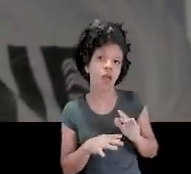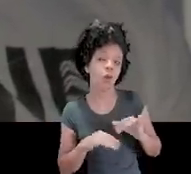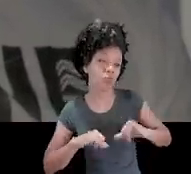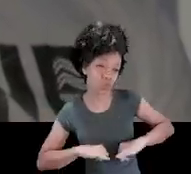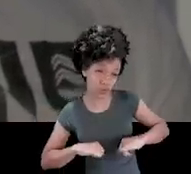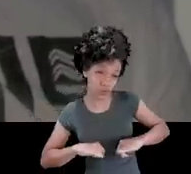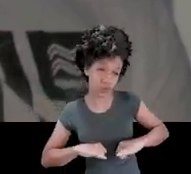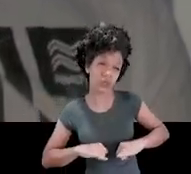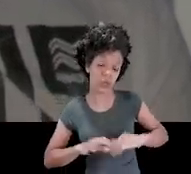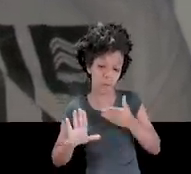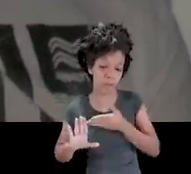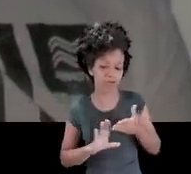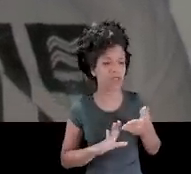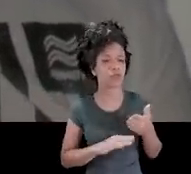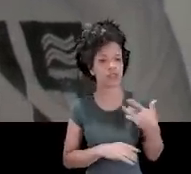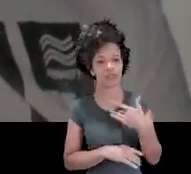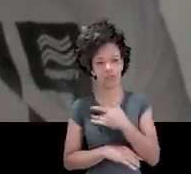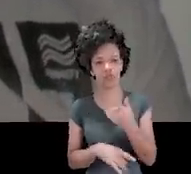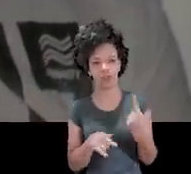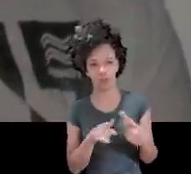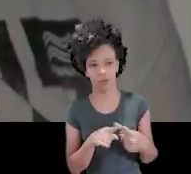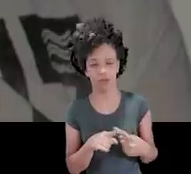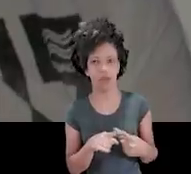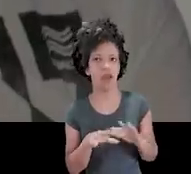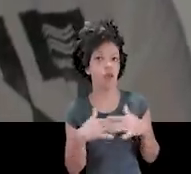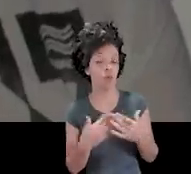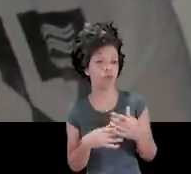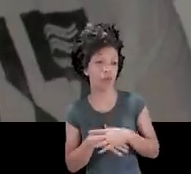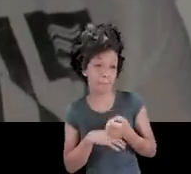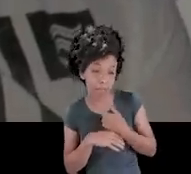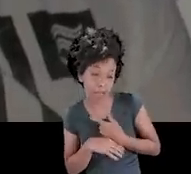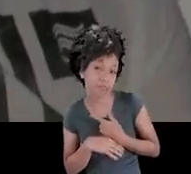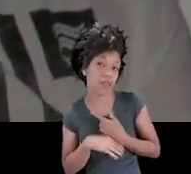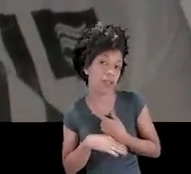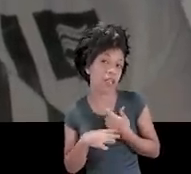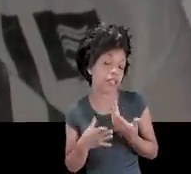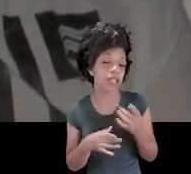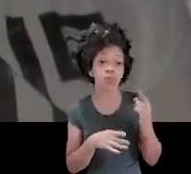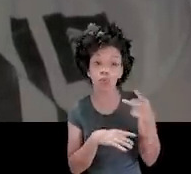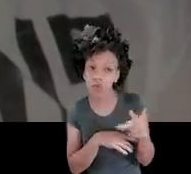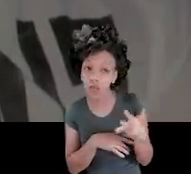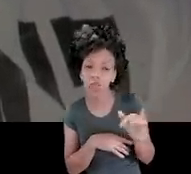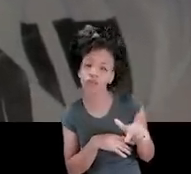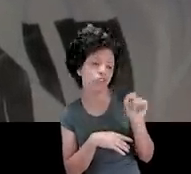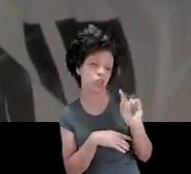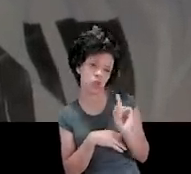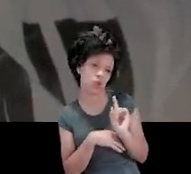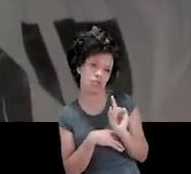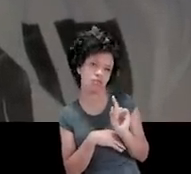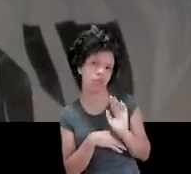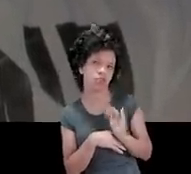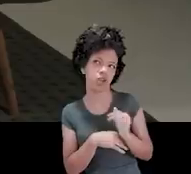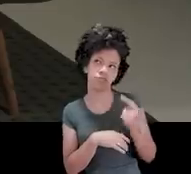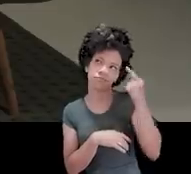pra ela mesmo, o processo dela. Uhum. Porque daí, quando você faz uma piada de uma coisa assim, que no caso dela não foi escolha, já deve passar